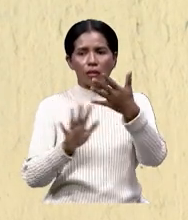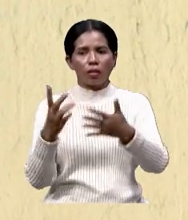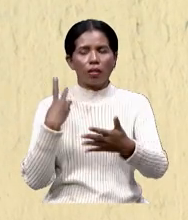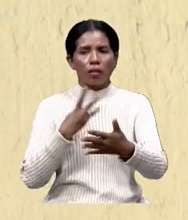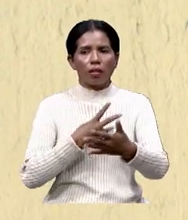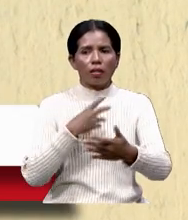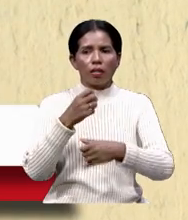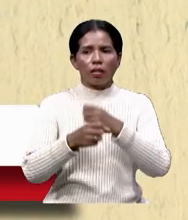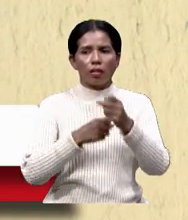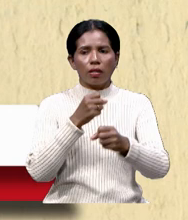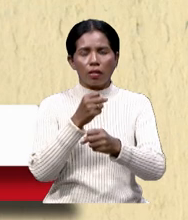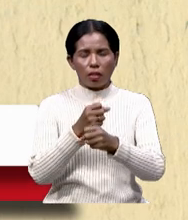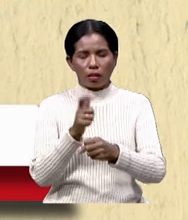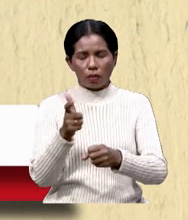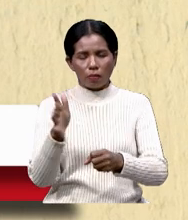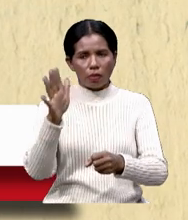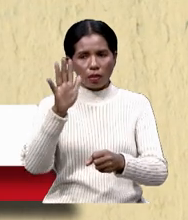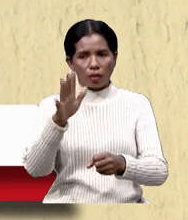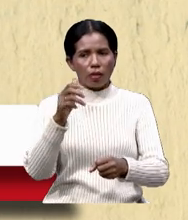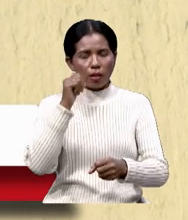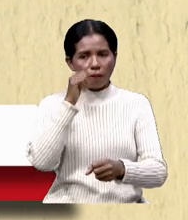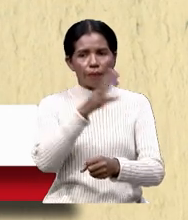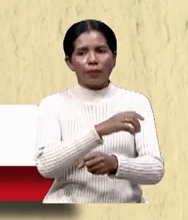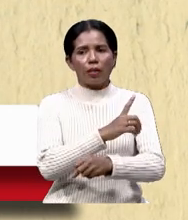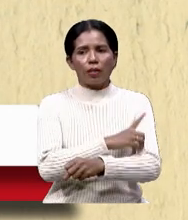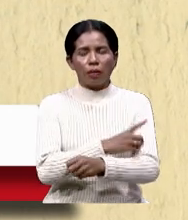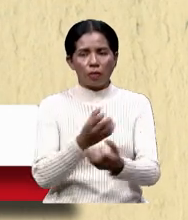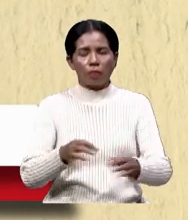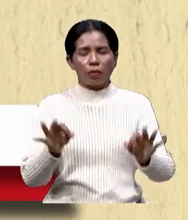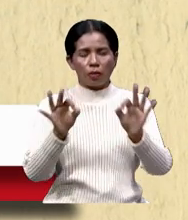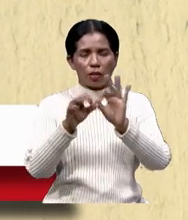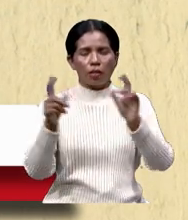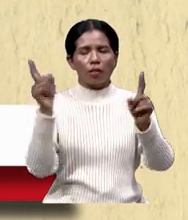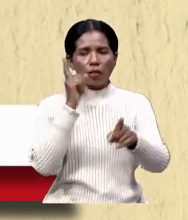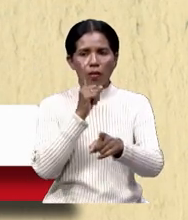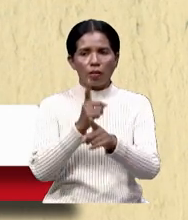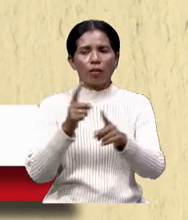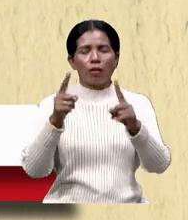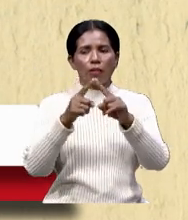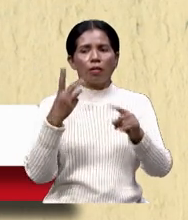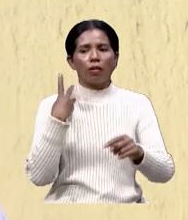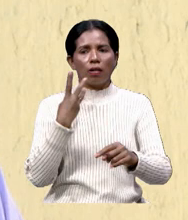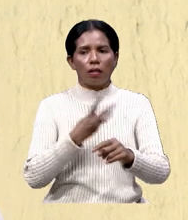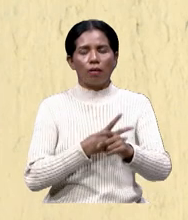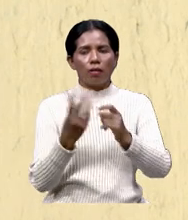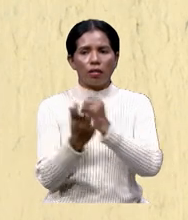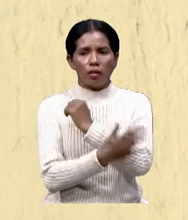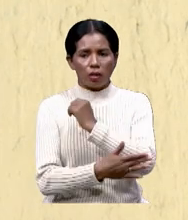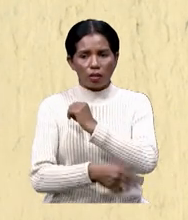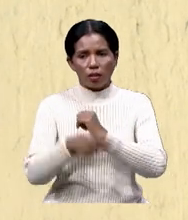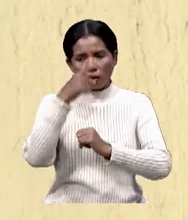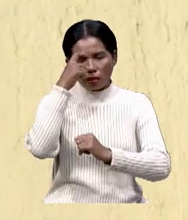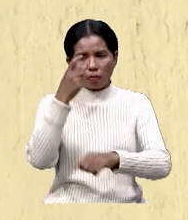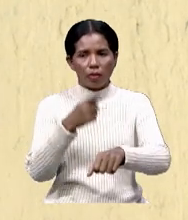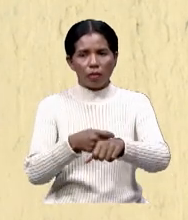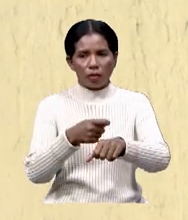aniversário 50 anos de 25 de Abril. Há bem 25 de Abril, lorong importante de TVTVs para a minha nação, também e a